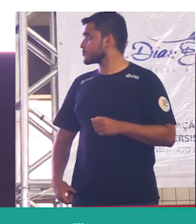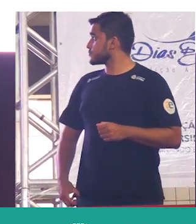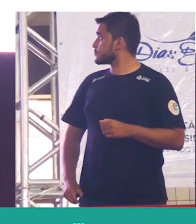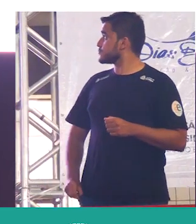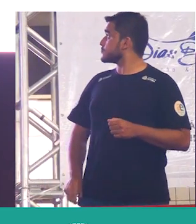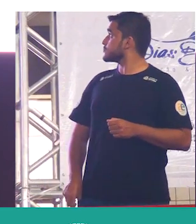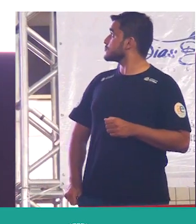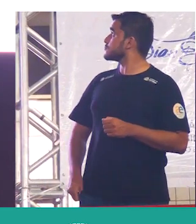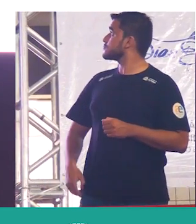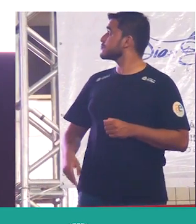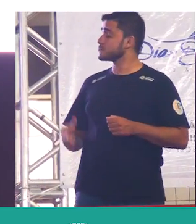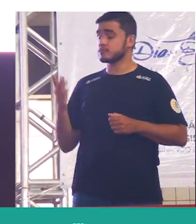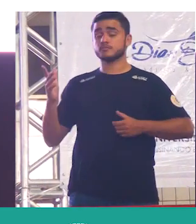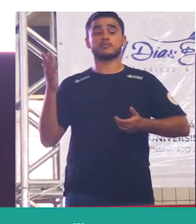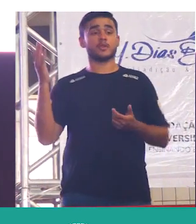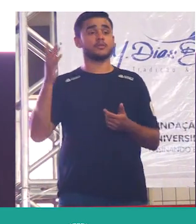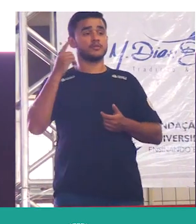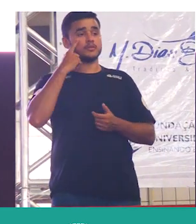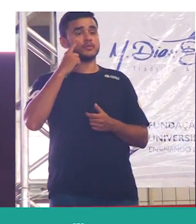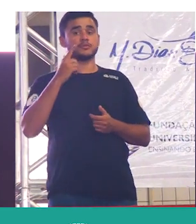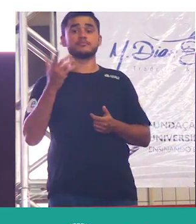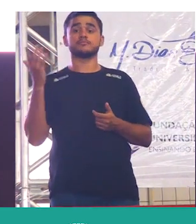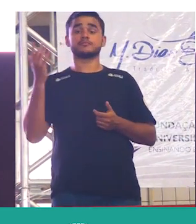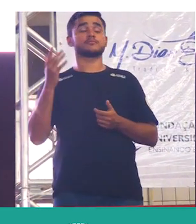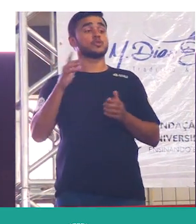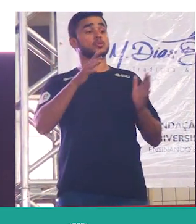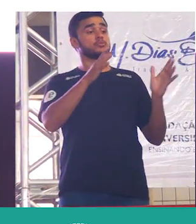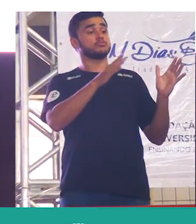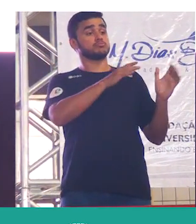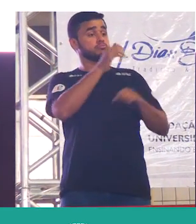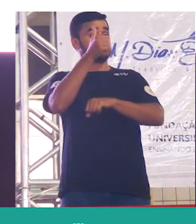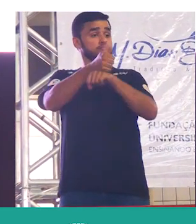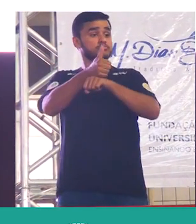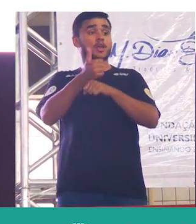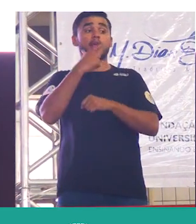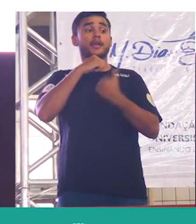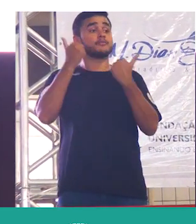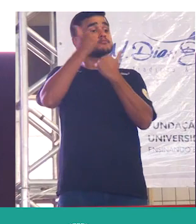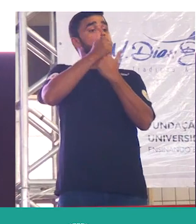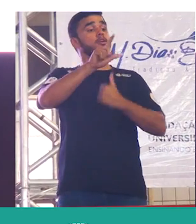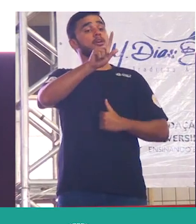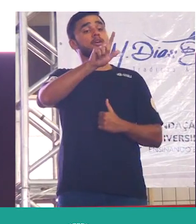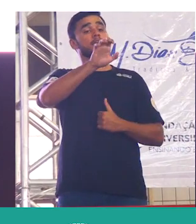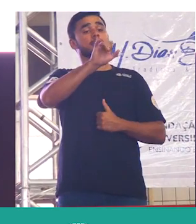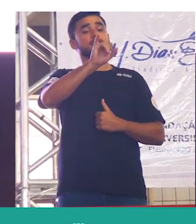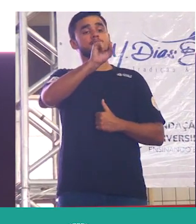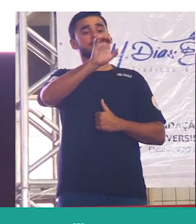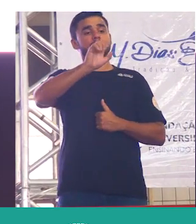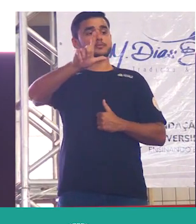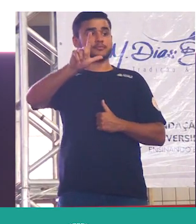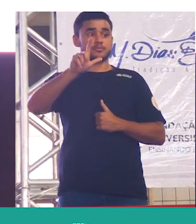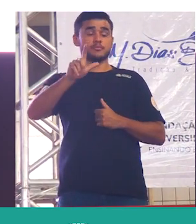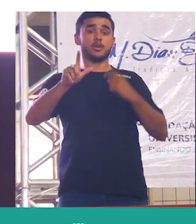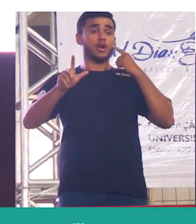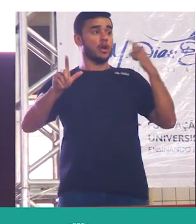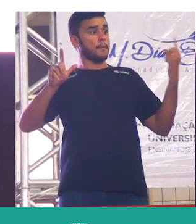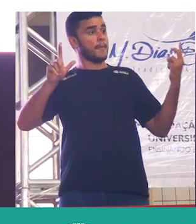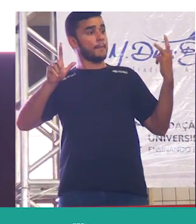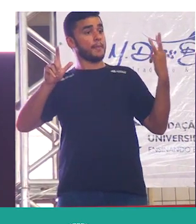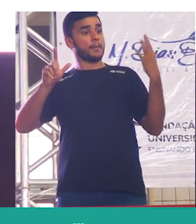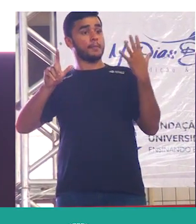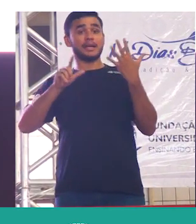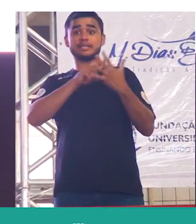governos é o do general Ernesto Geisel. Dos 5 presidentes